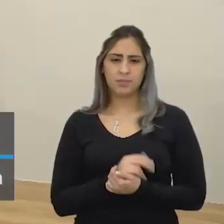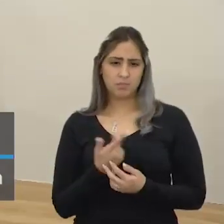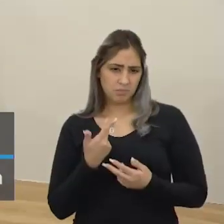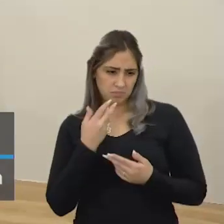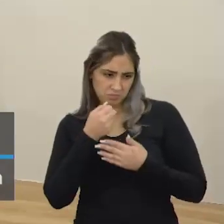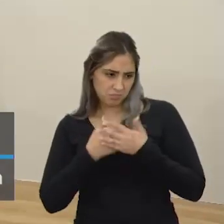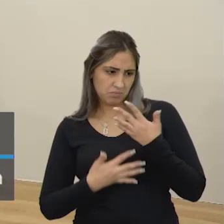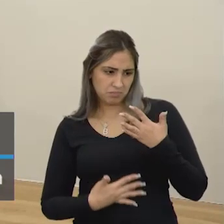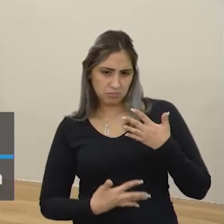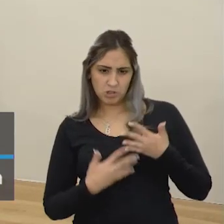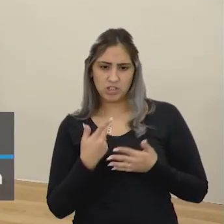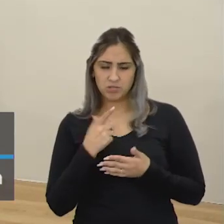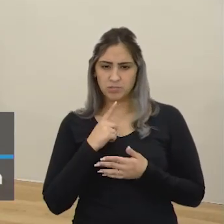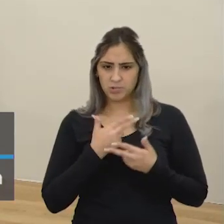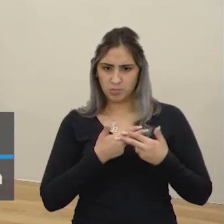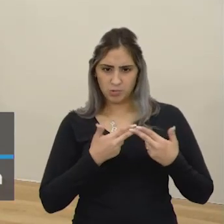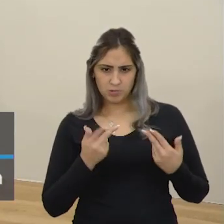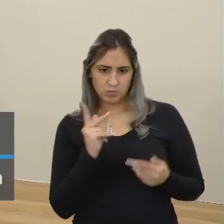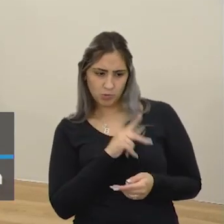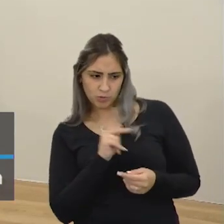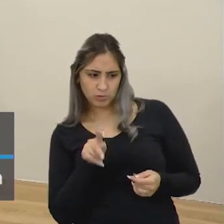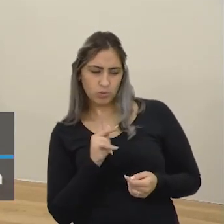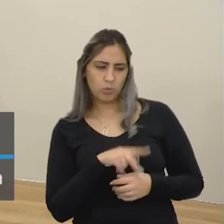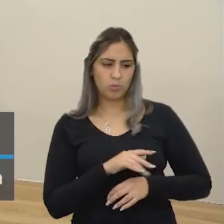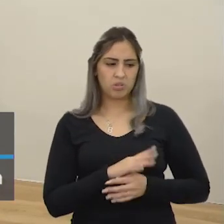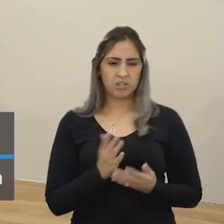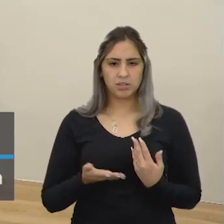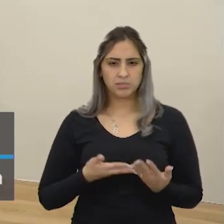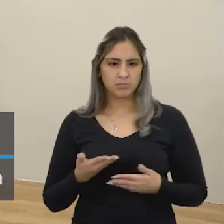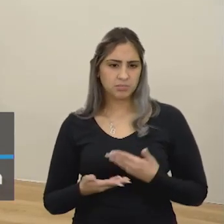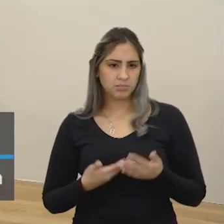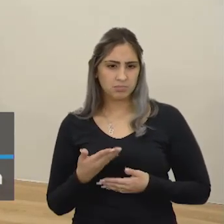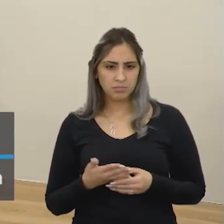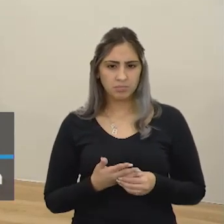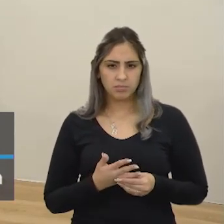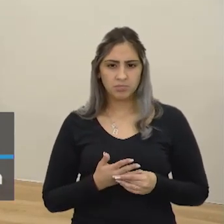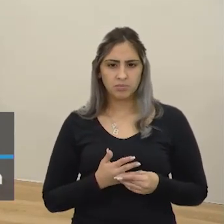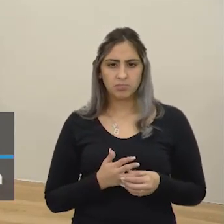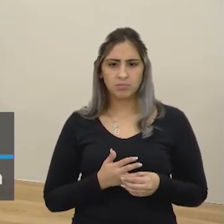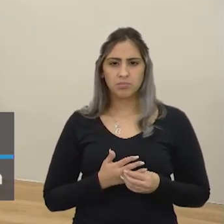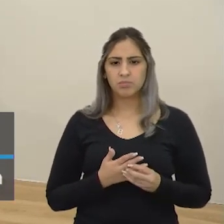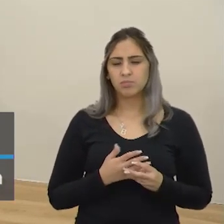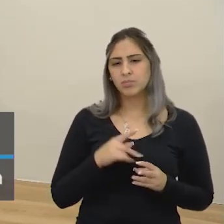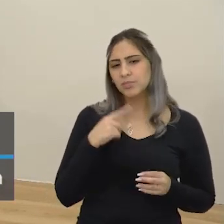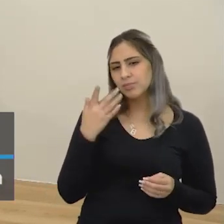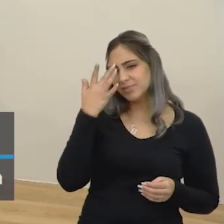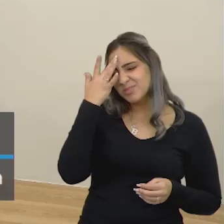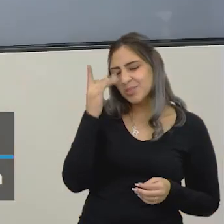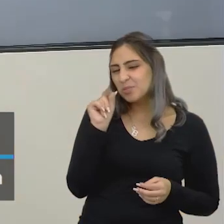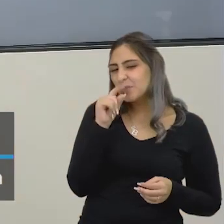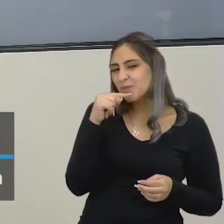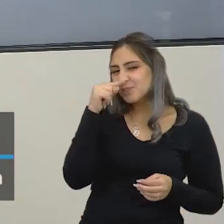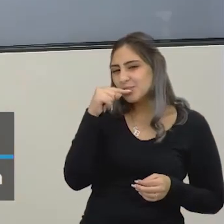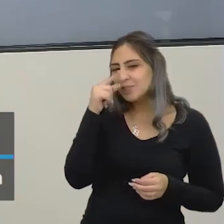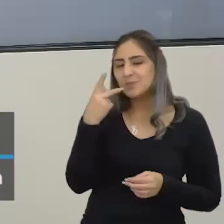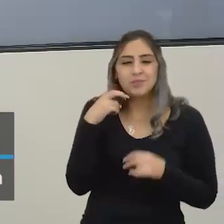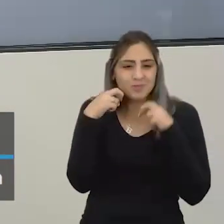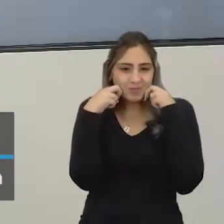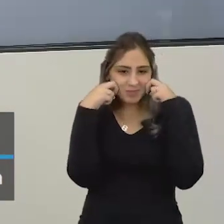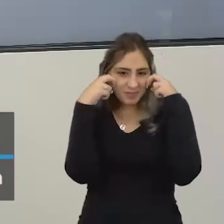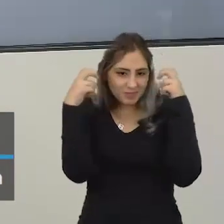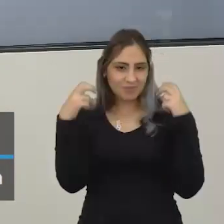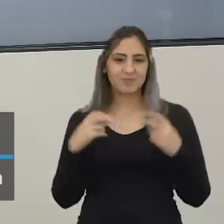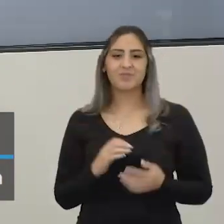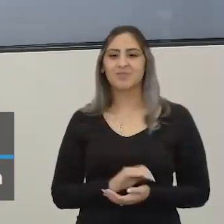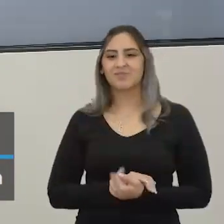alguma contribuição dos professores ou por dos enquanto alunos? o pessoal está um pouco tímido ainda. Tá tímido, tímido mas não tem ainda. problema, Estão né?